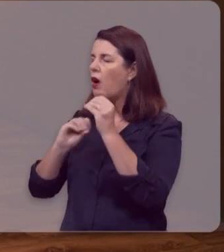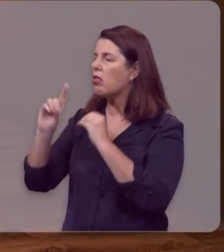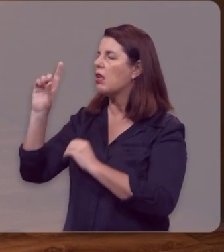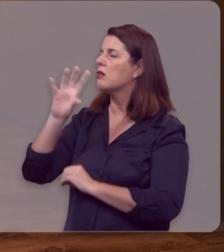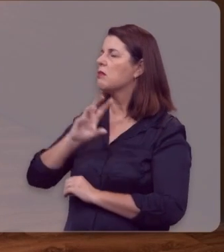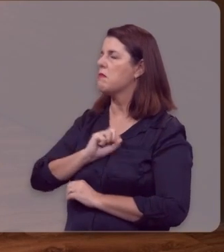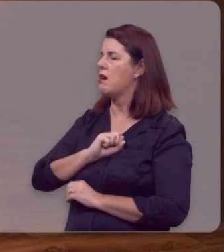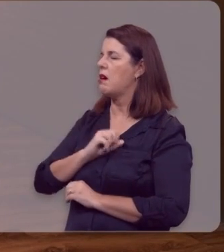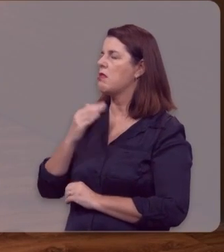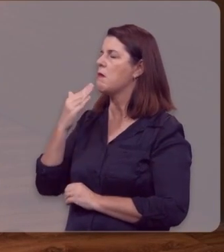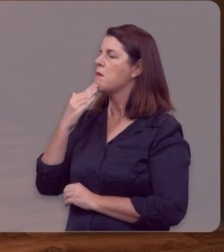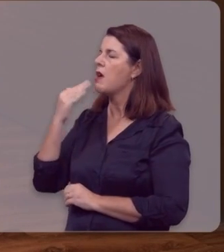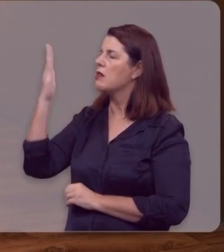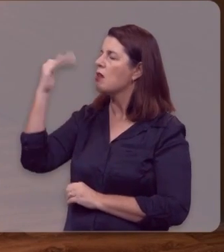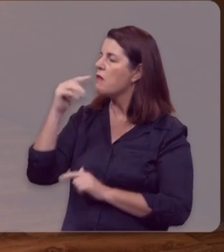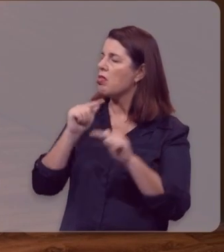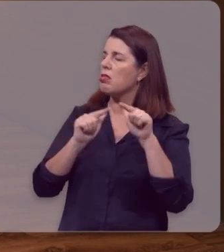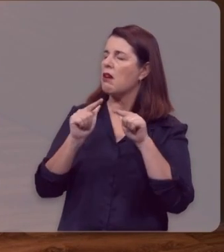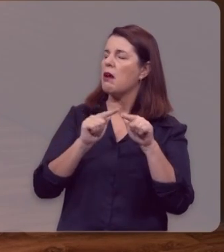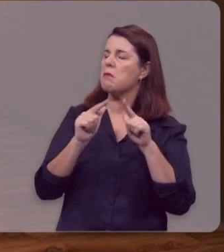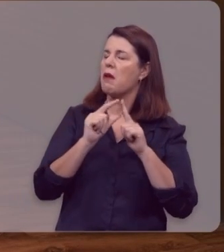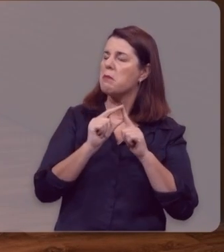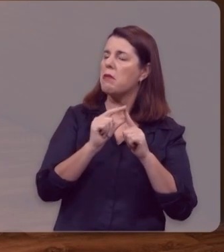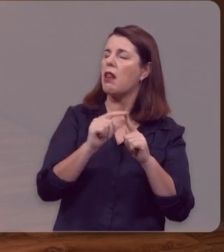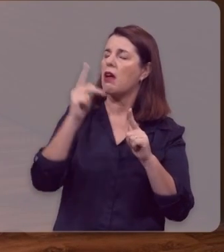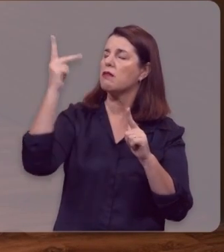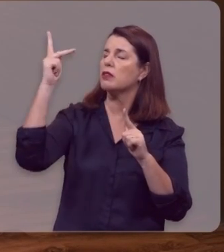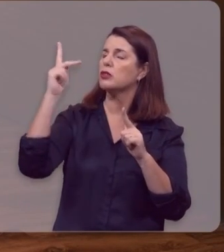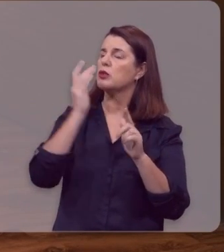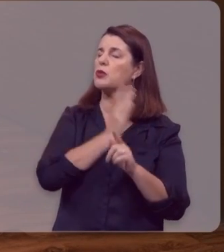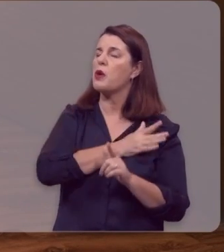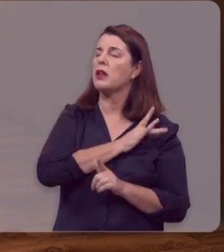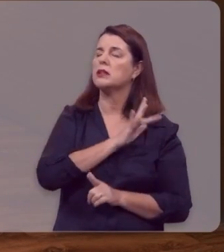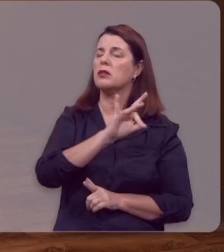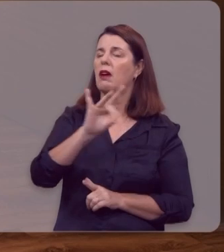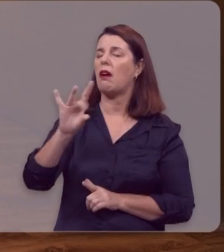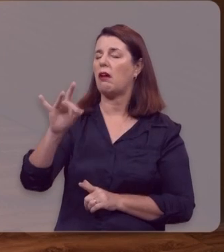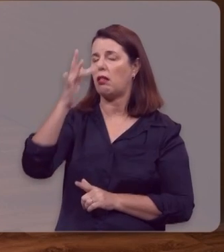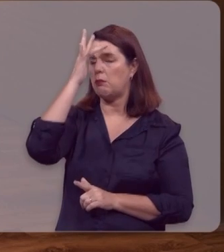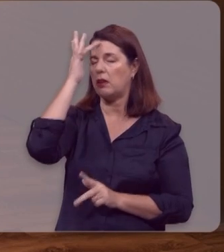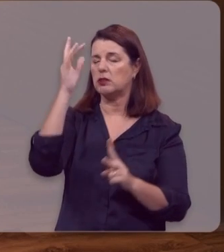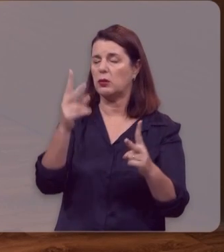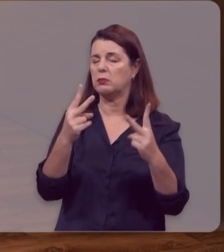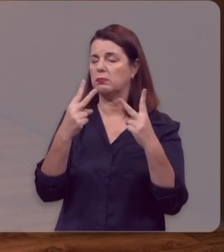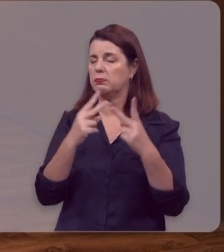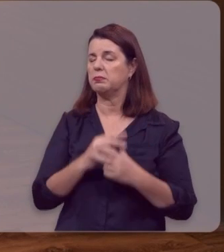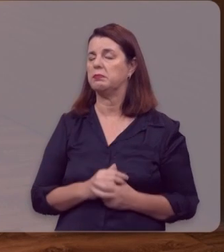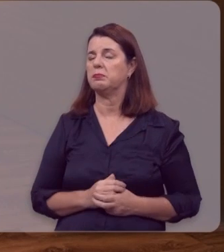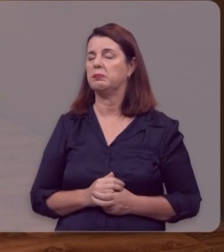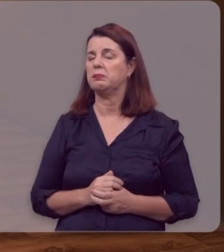amado, eu te peço que tu apliques esta palavra ao coração de todos quantos agora nos